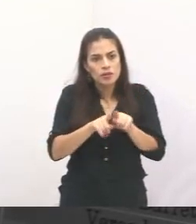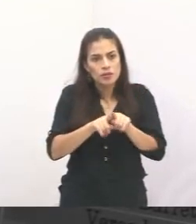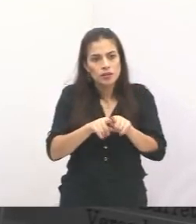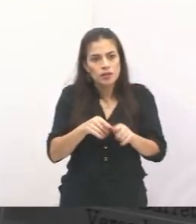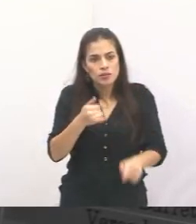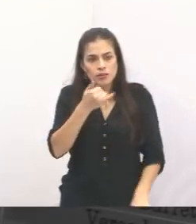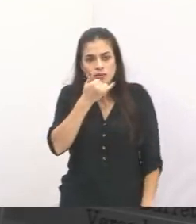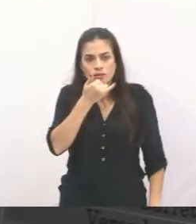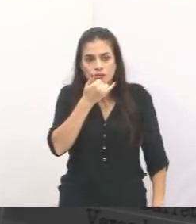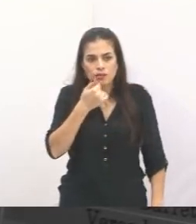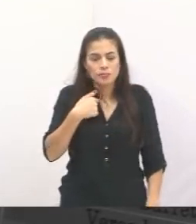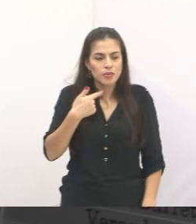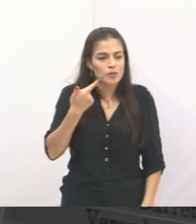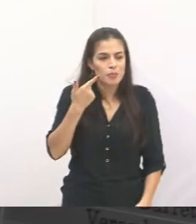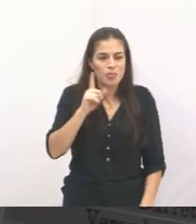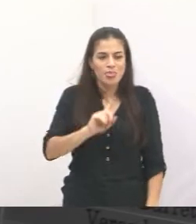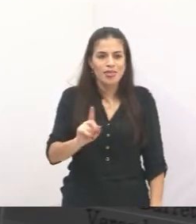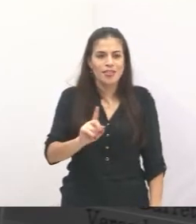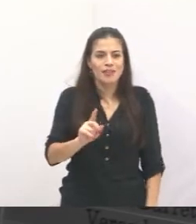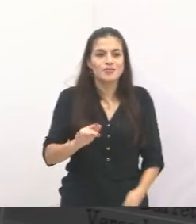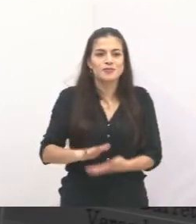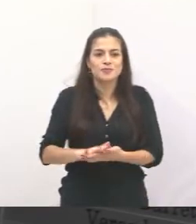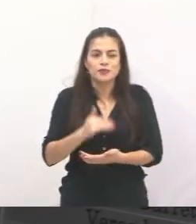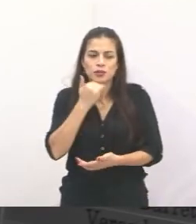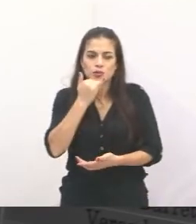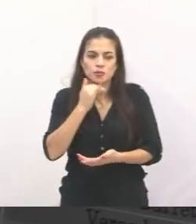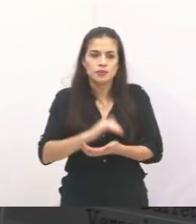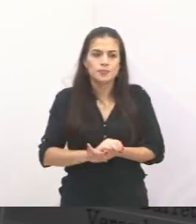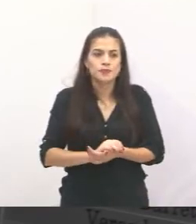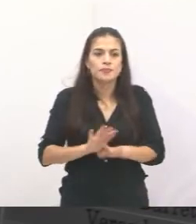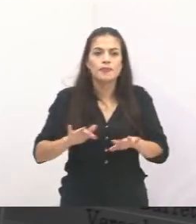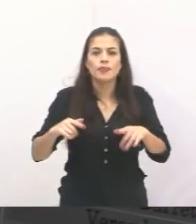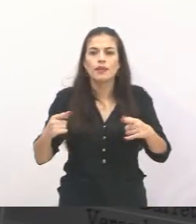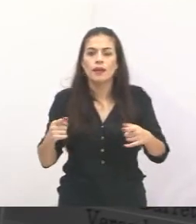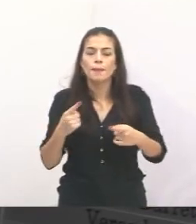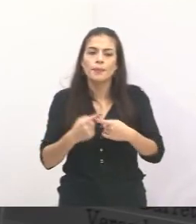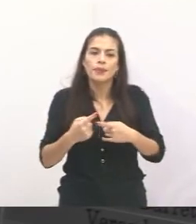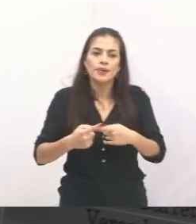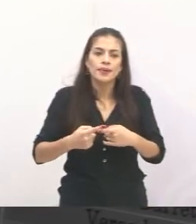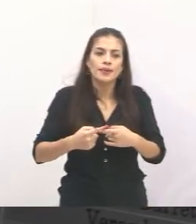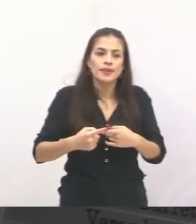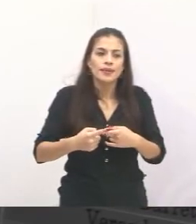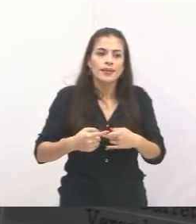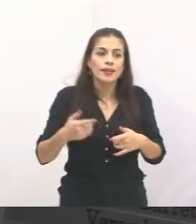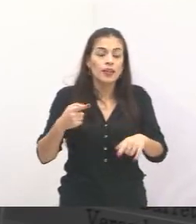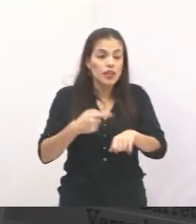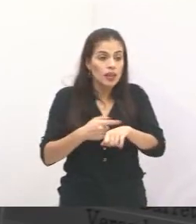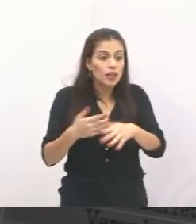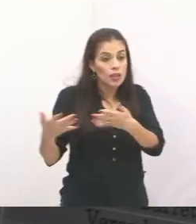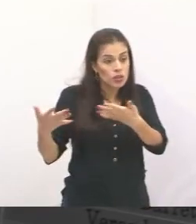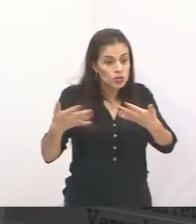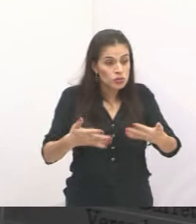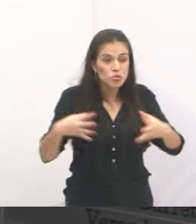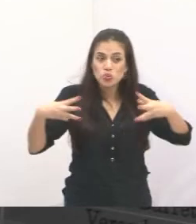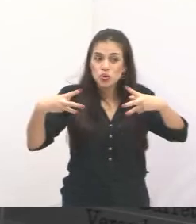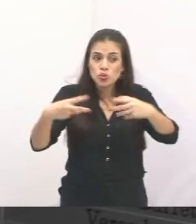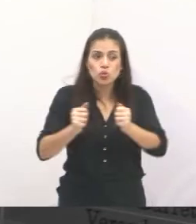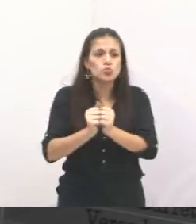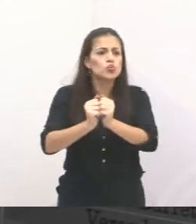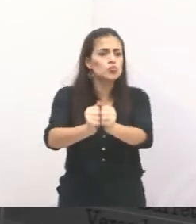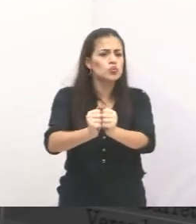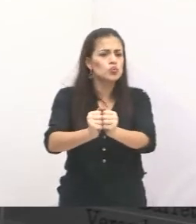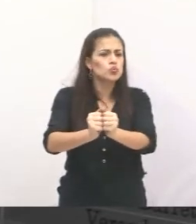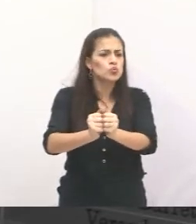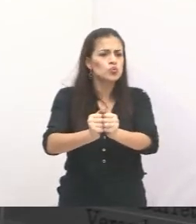pensei que você ia falar que eu não. Mas, então, porque eu acho que naquele momento todo mundo estava junto. Não, eu não quero ser injusto aqui, né,